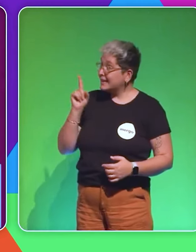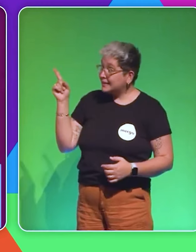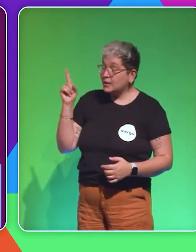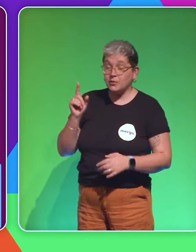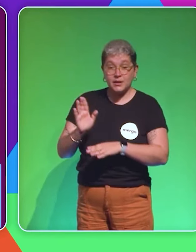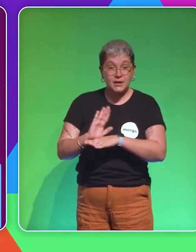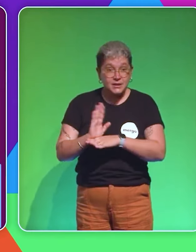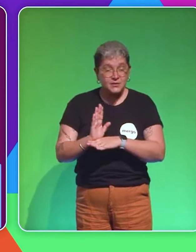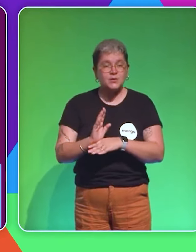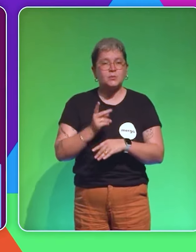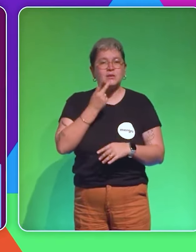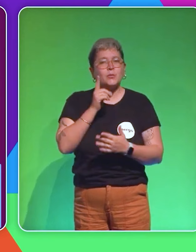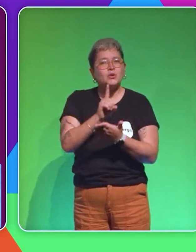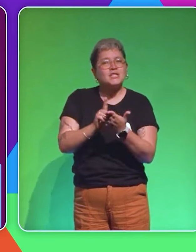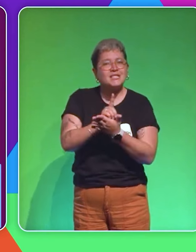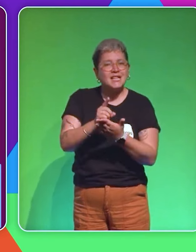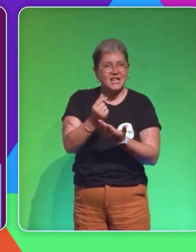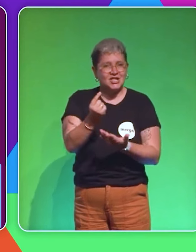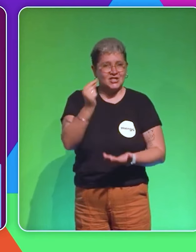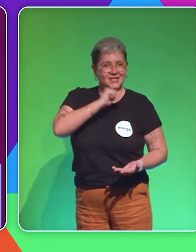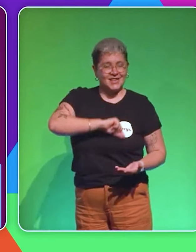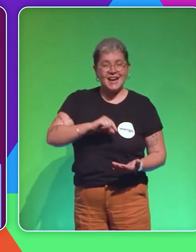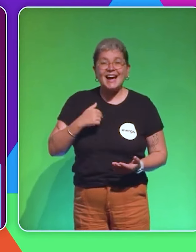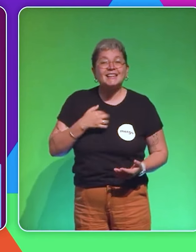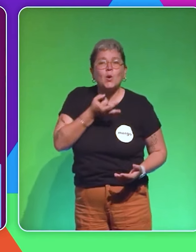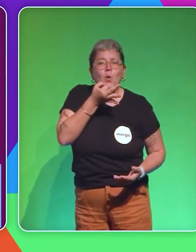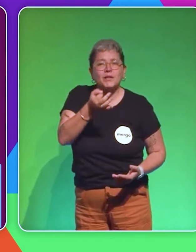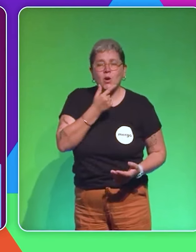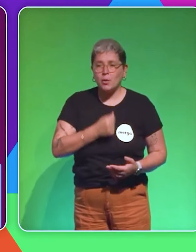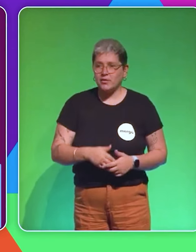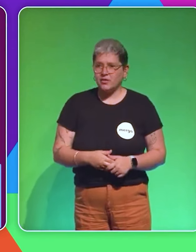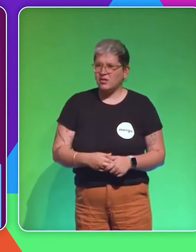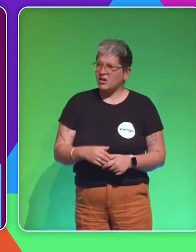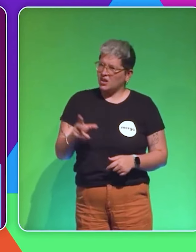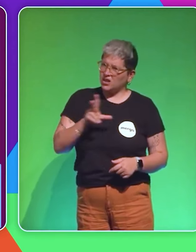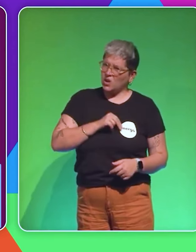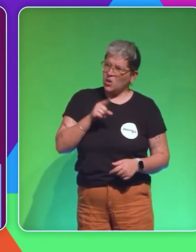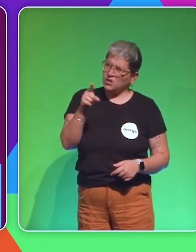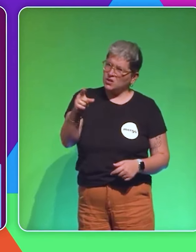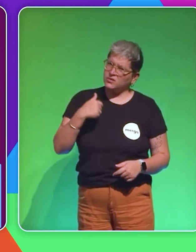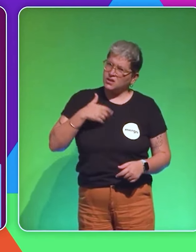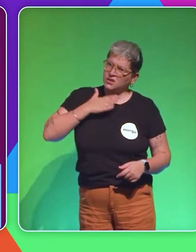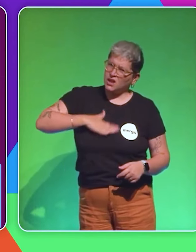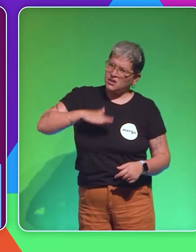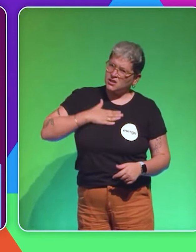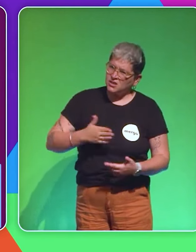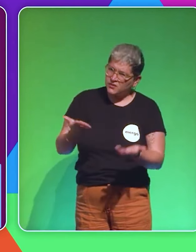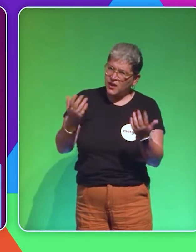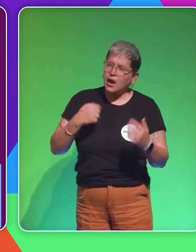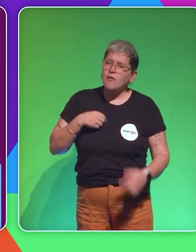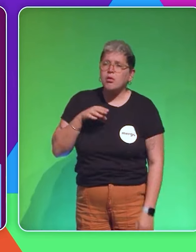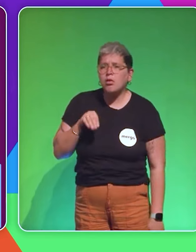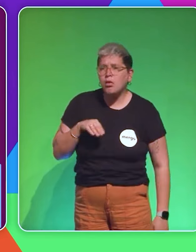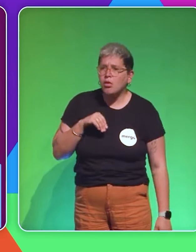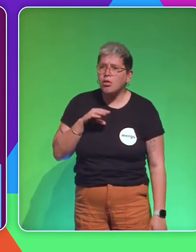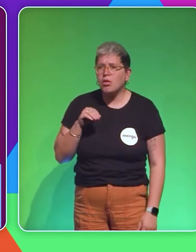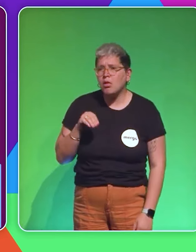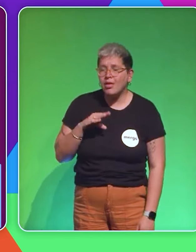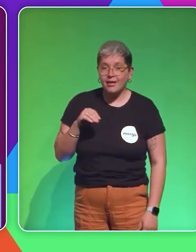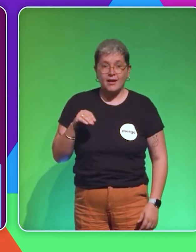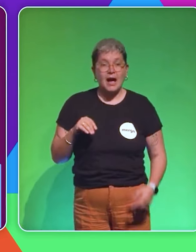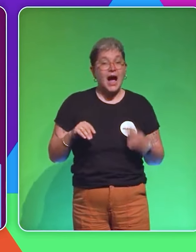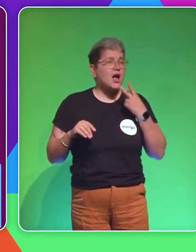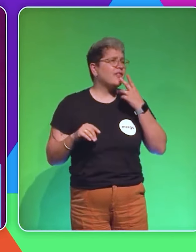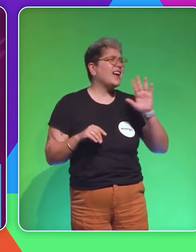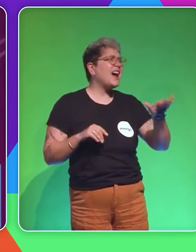eu gravei ele e aí tem um comentário do cara falando assim pô você tá muito lento no vídeo eu falei ah é porque eu fui gravei de de noite na verdade não é porque eu